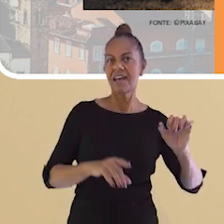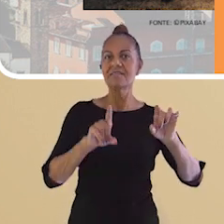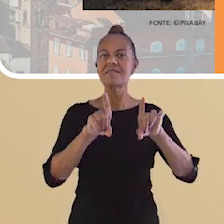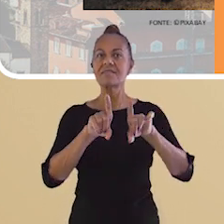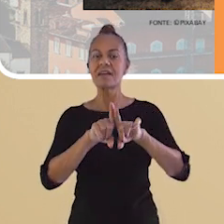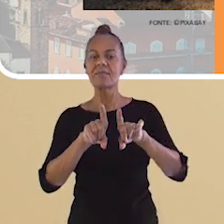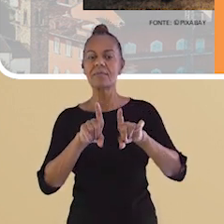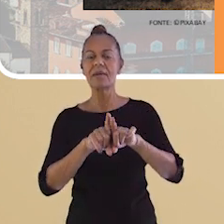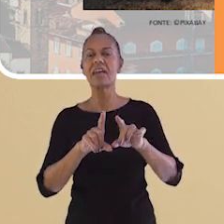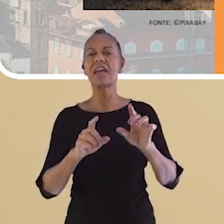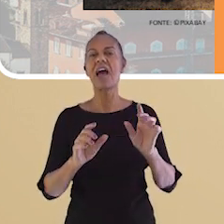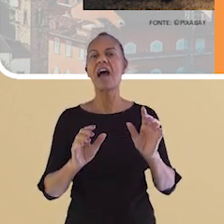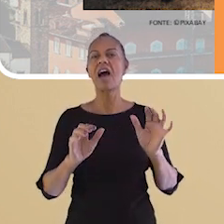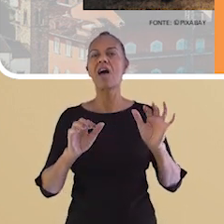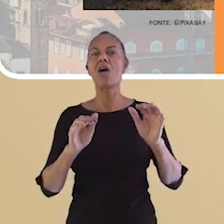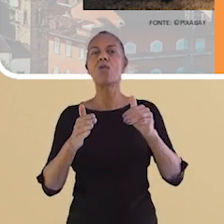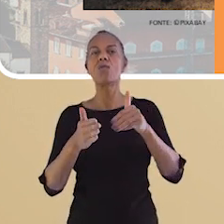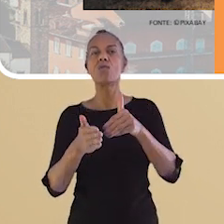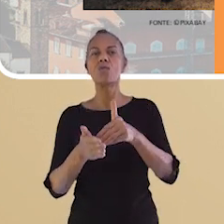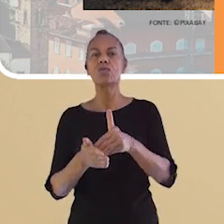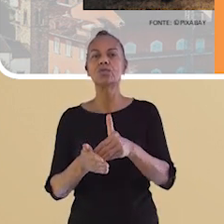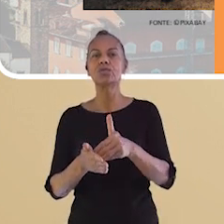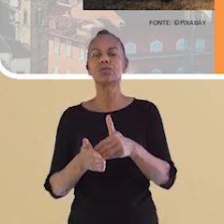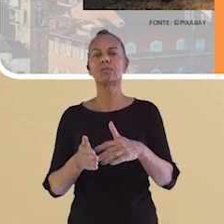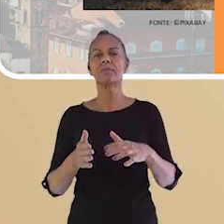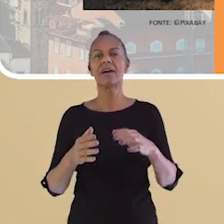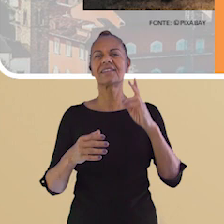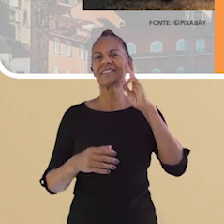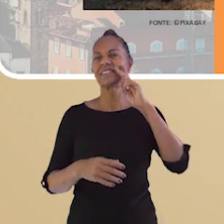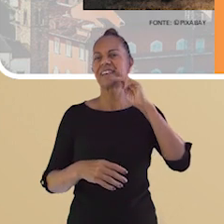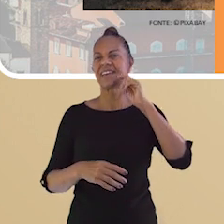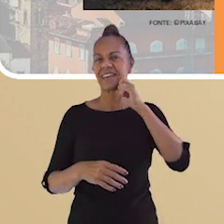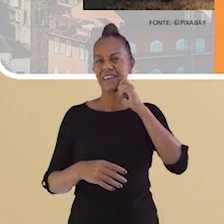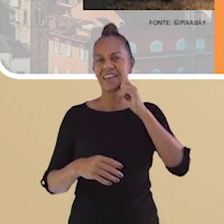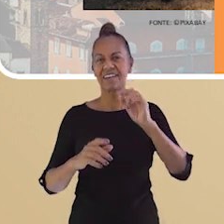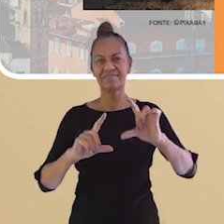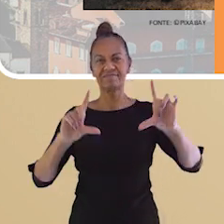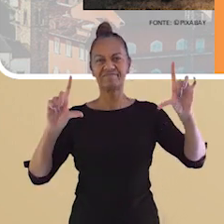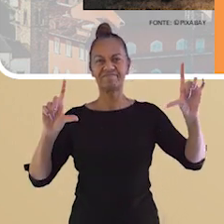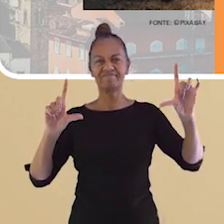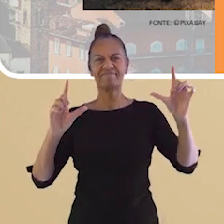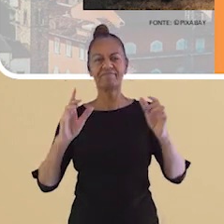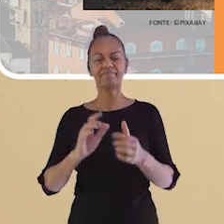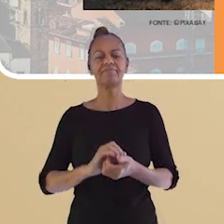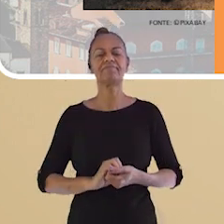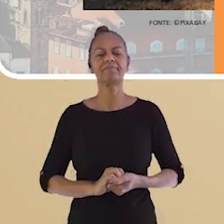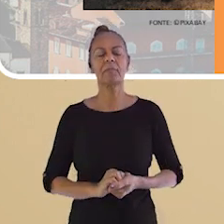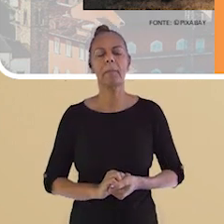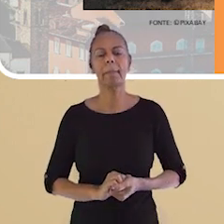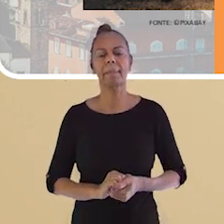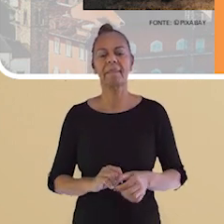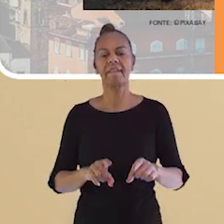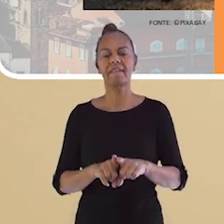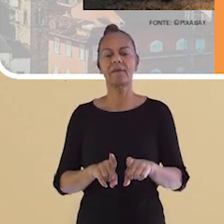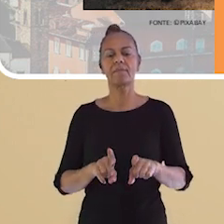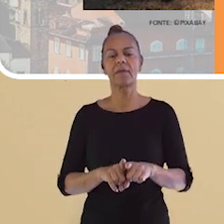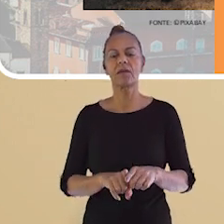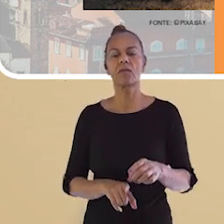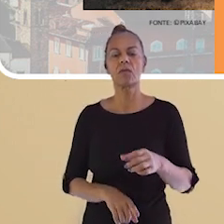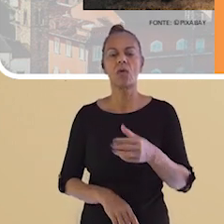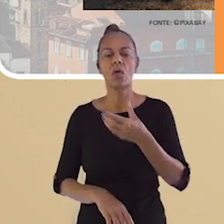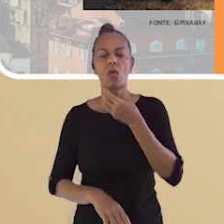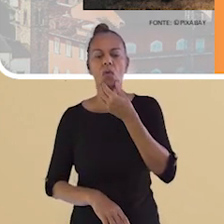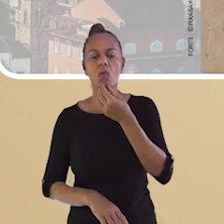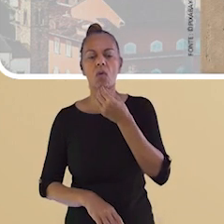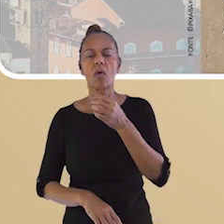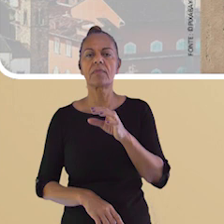que ilustra Jesus com seus discípulos antes de ser crucificado. Mas eu queria trazer outra aqui tão importante quanto.